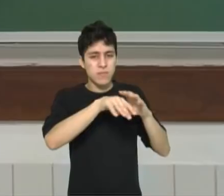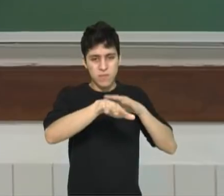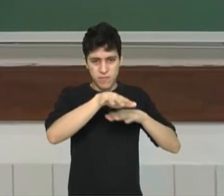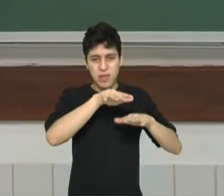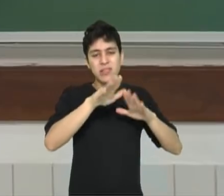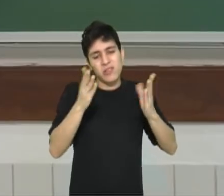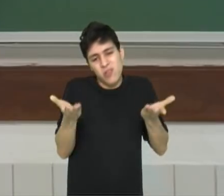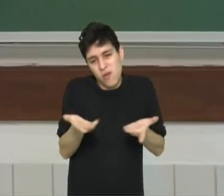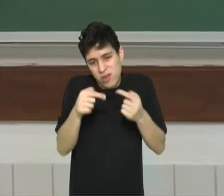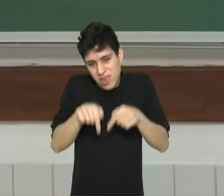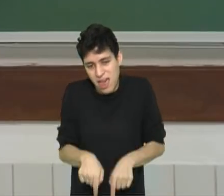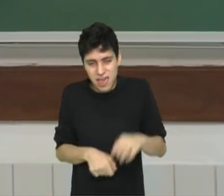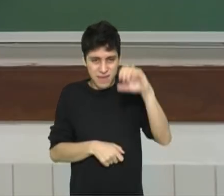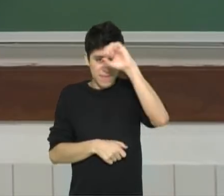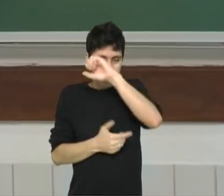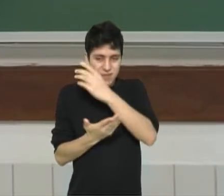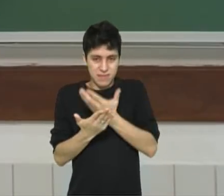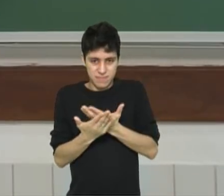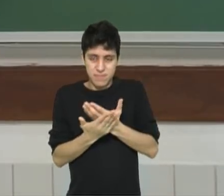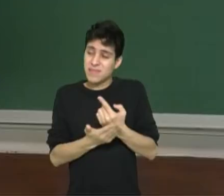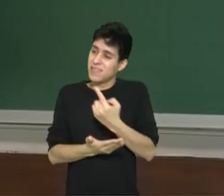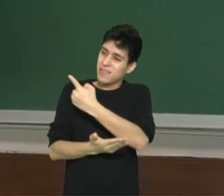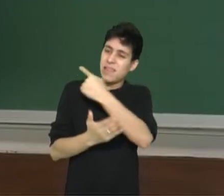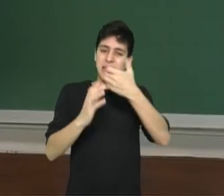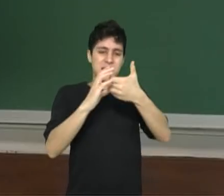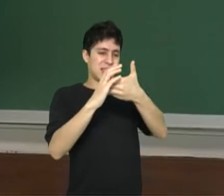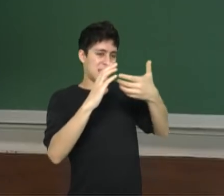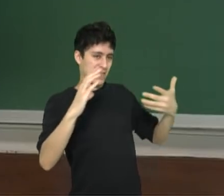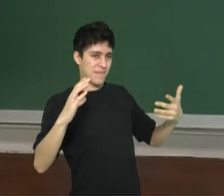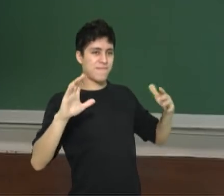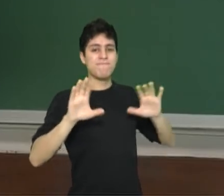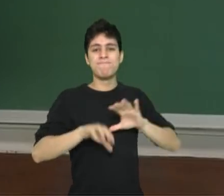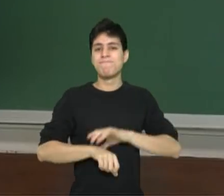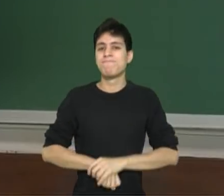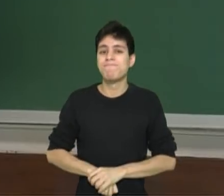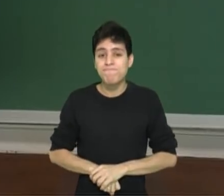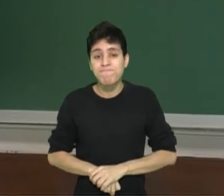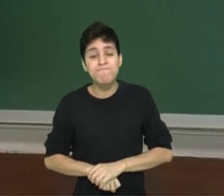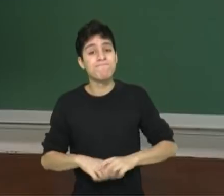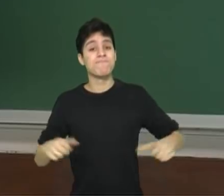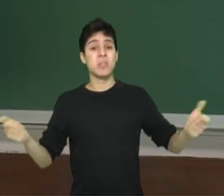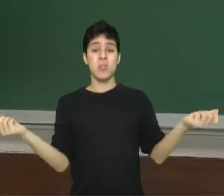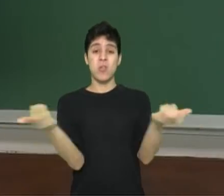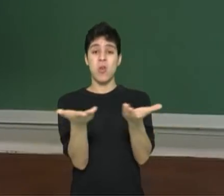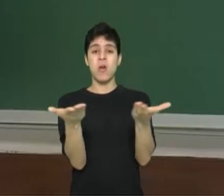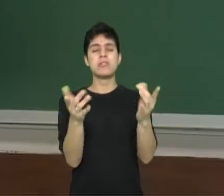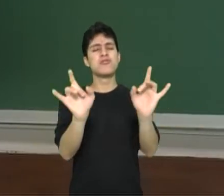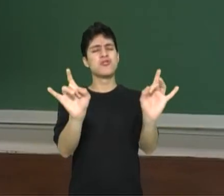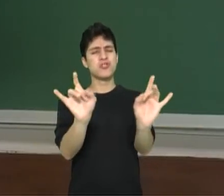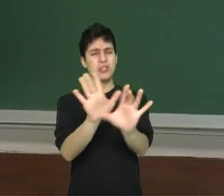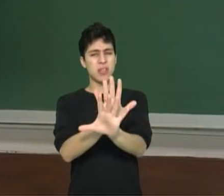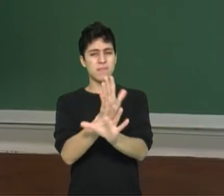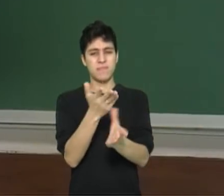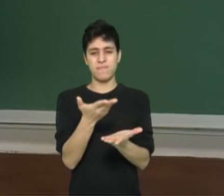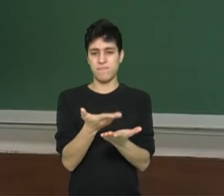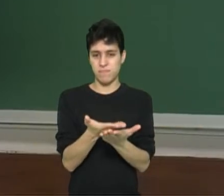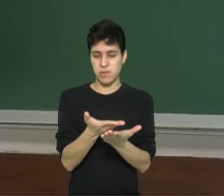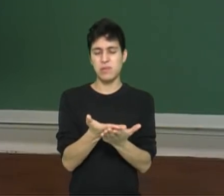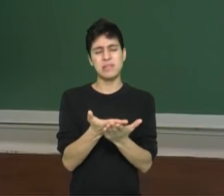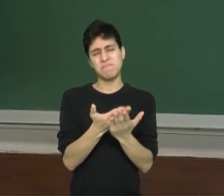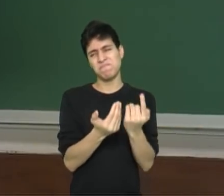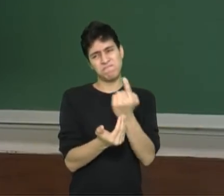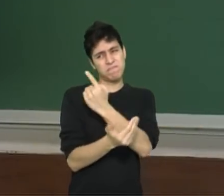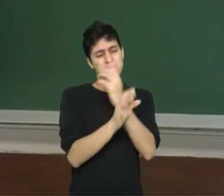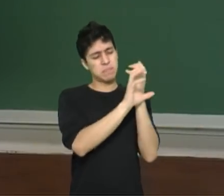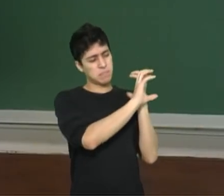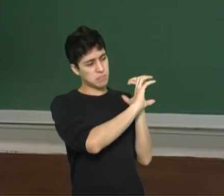aprendemos na aula de hoje e essas são as suas características. E aí vamos fechando mais uma aula. Então a gente retomou